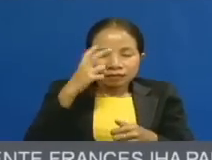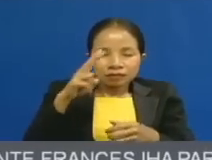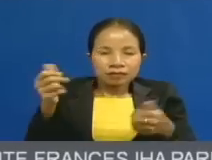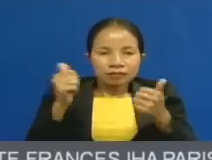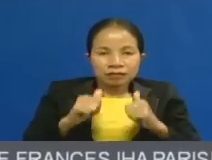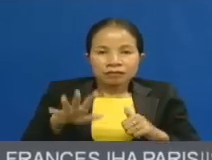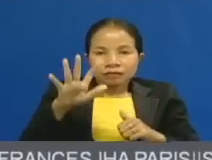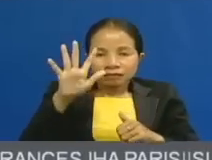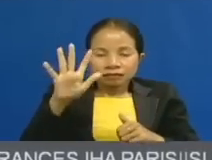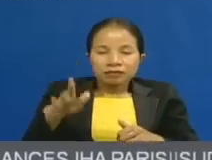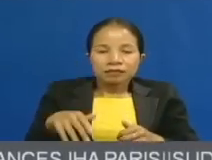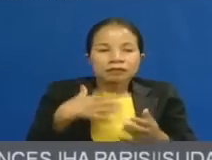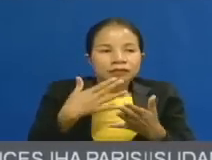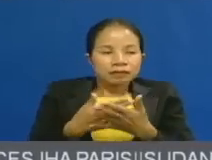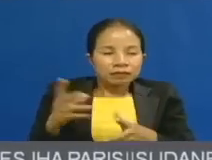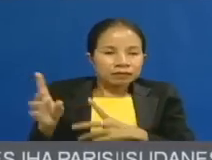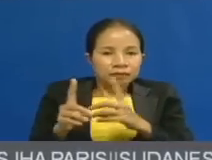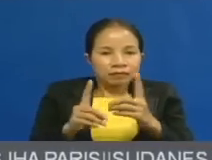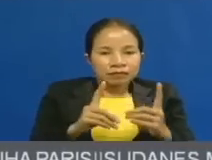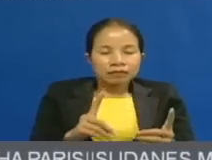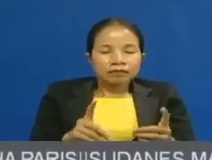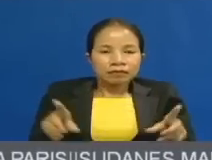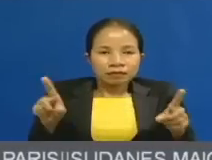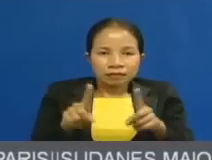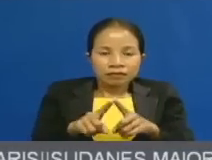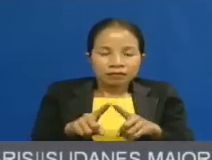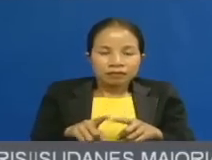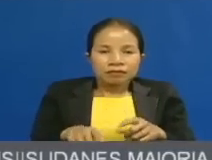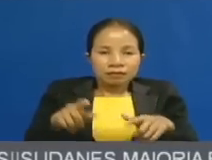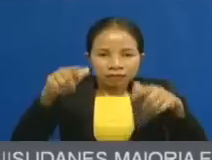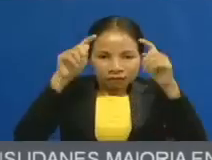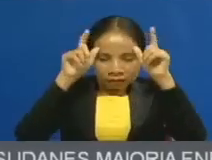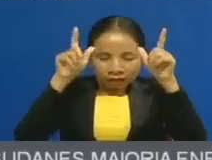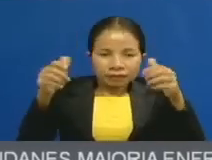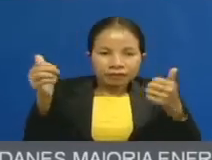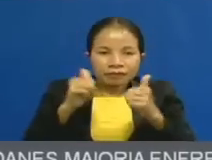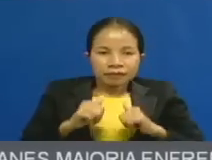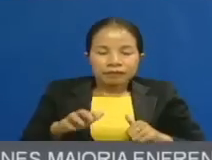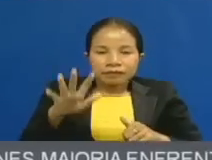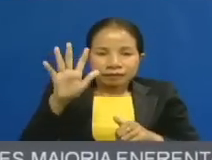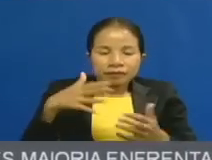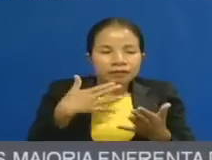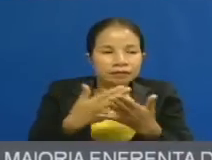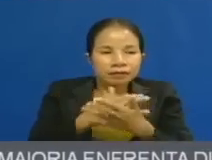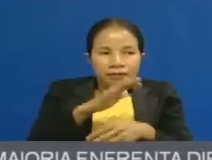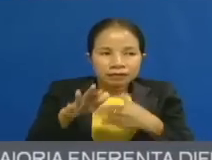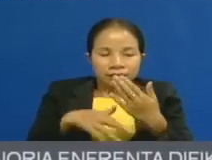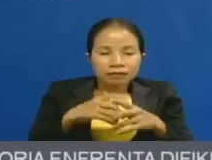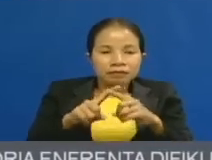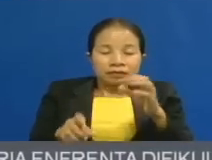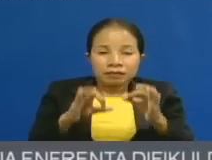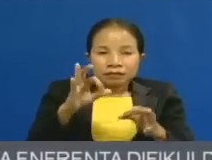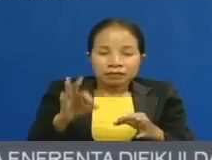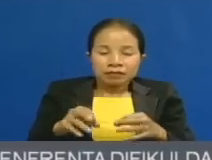e não é mesmo que efetivo lhe atitim para o momento relacionado ao contexto e a Timor modelo Lima é de acordo mas bem, depende